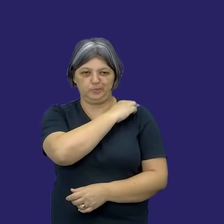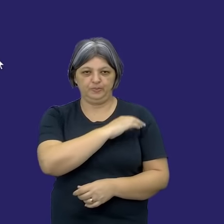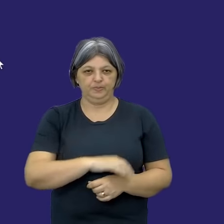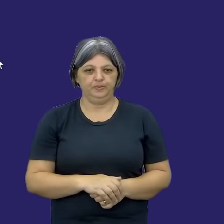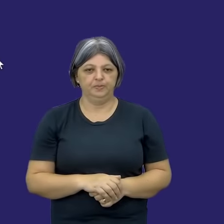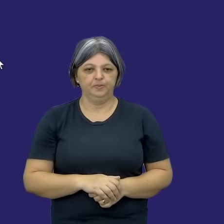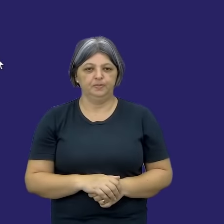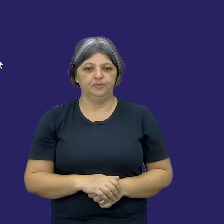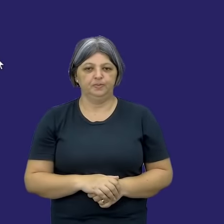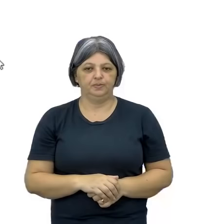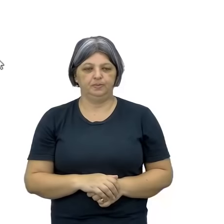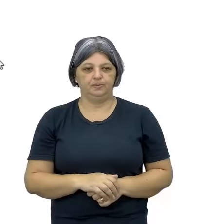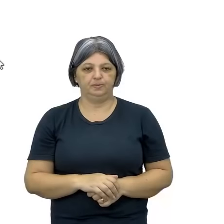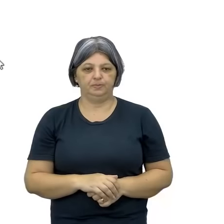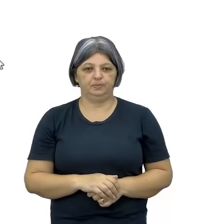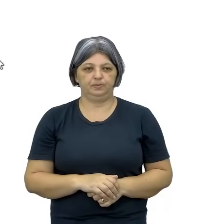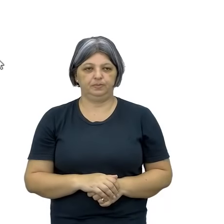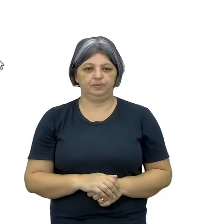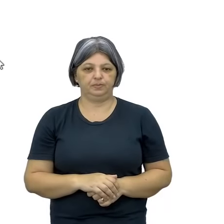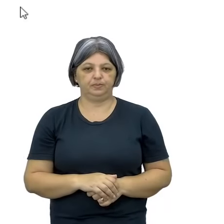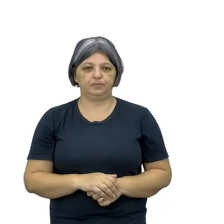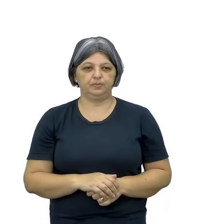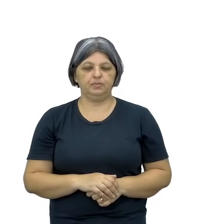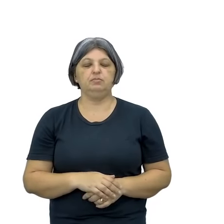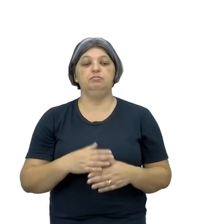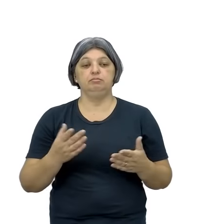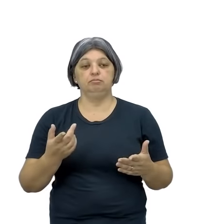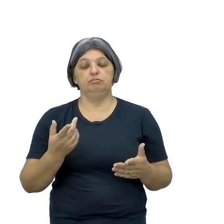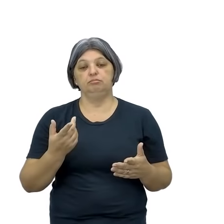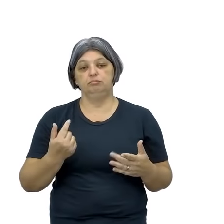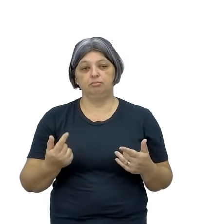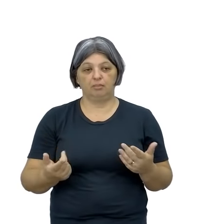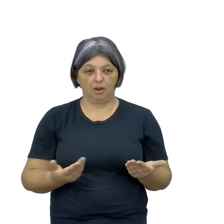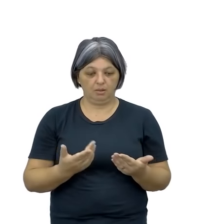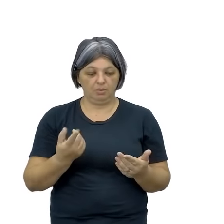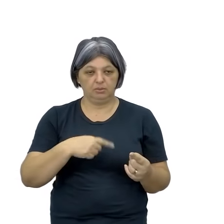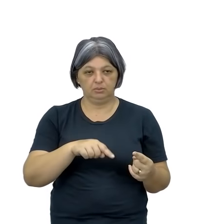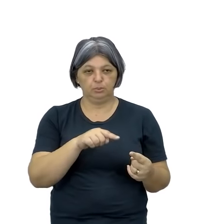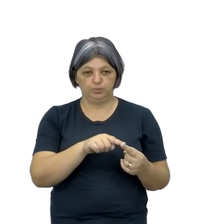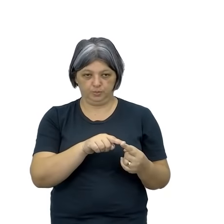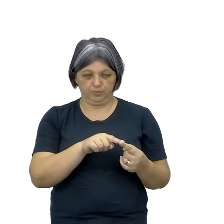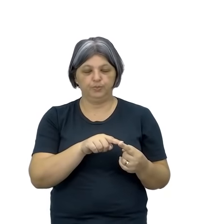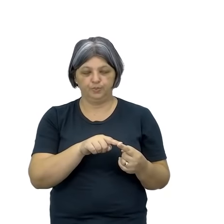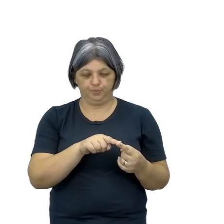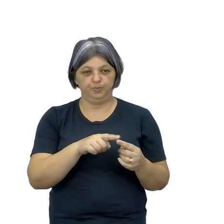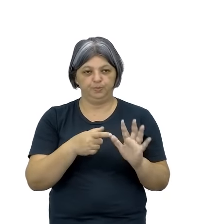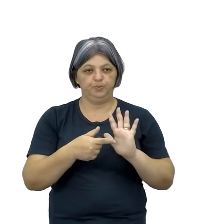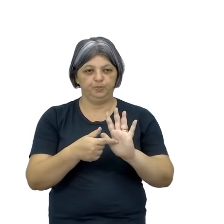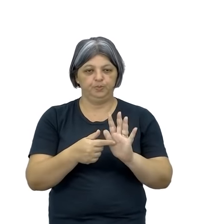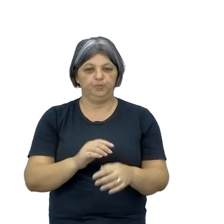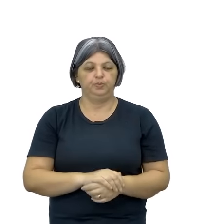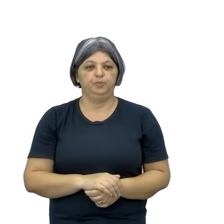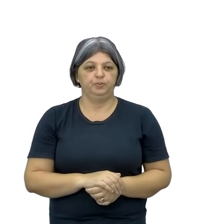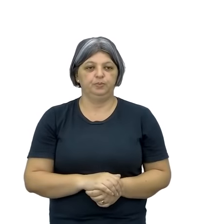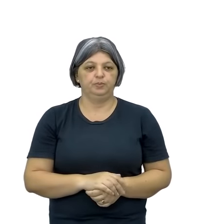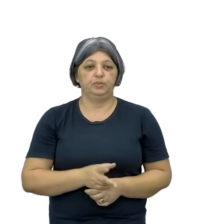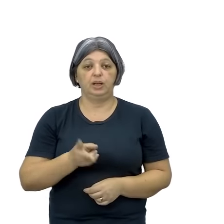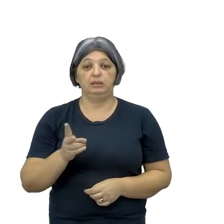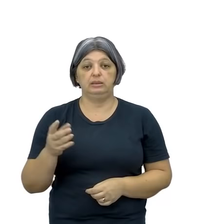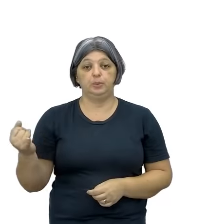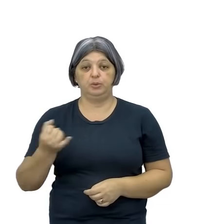pouquinho para a tela virar, às vezes ela fica meio travada. Então, nós estamos aqui apresentando os nossos objetivos, e é sempre